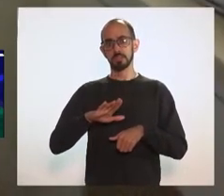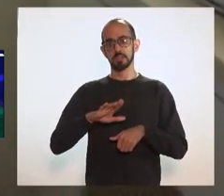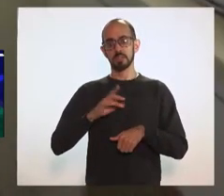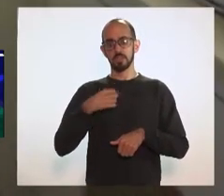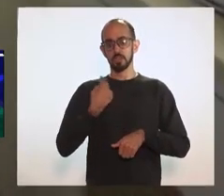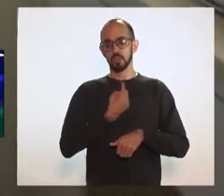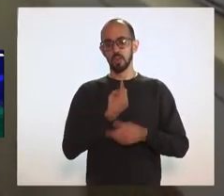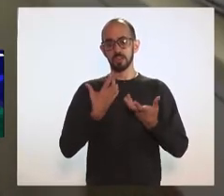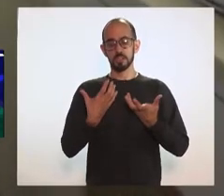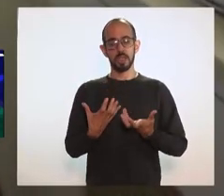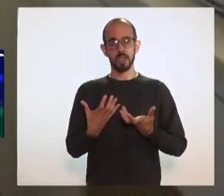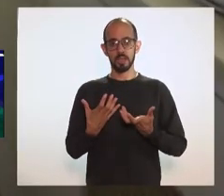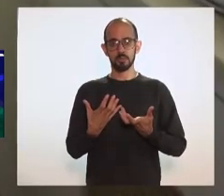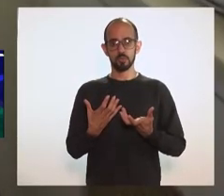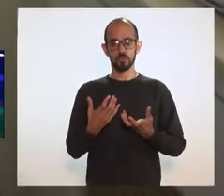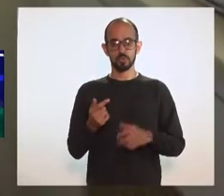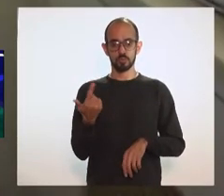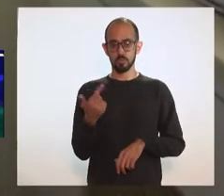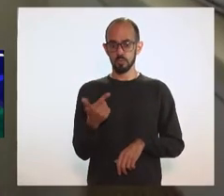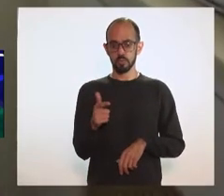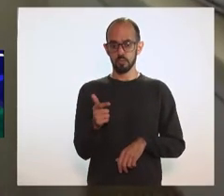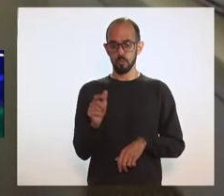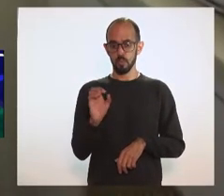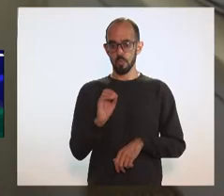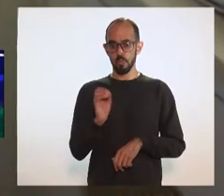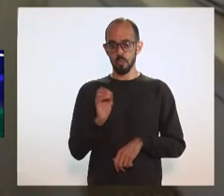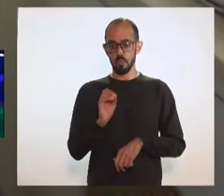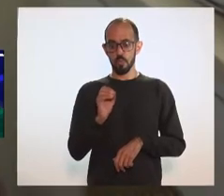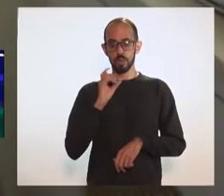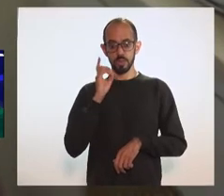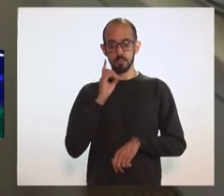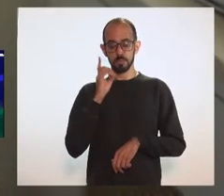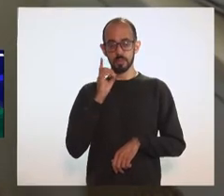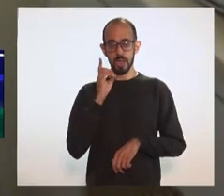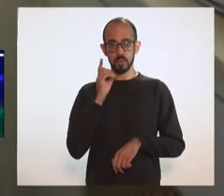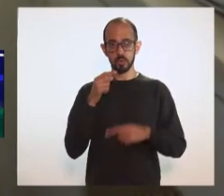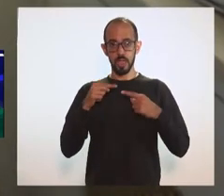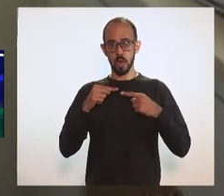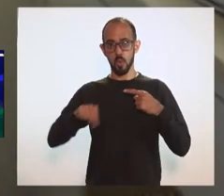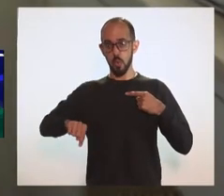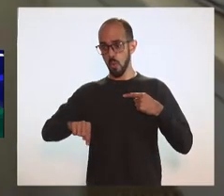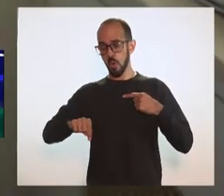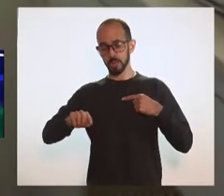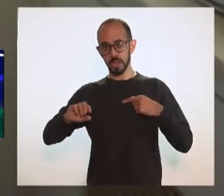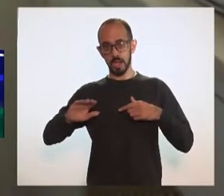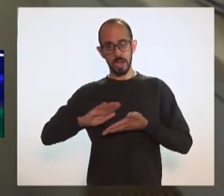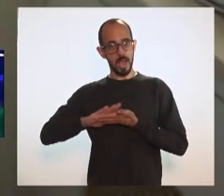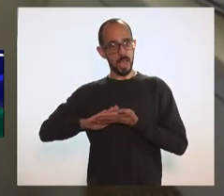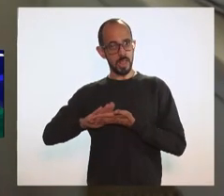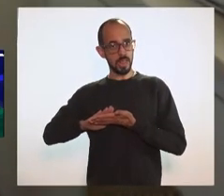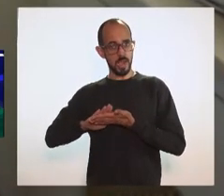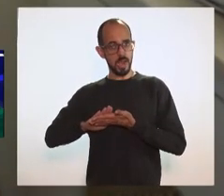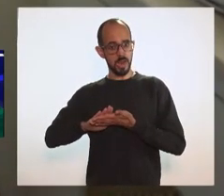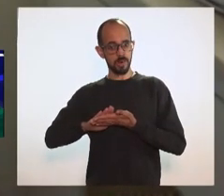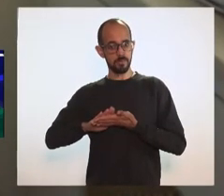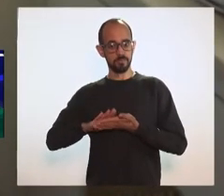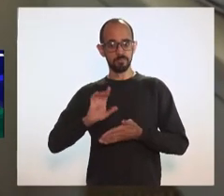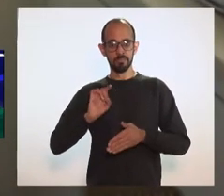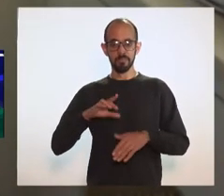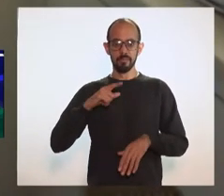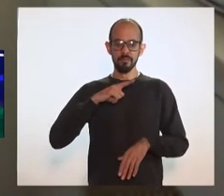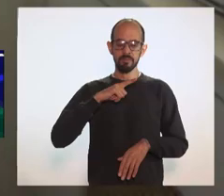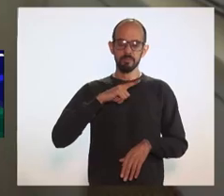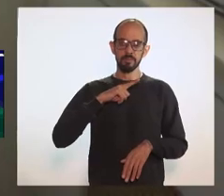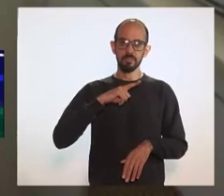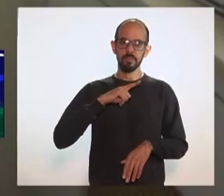queremos. Não tem aqui nenhum deputado que é a favor ou contra nada, pelo simples posicionamento